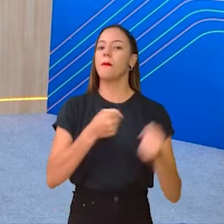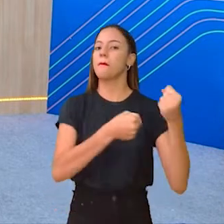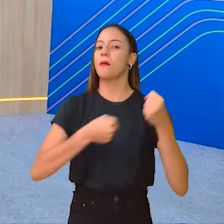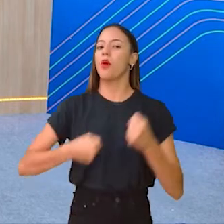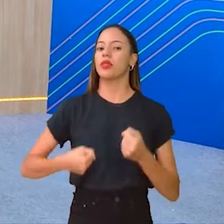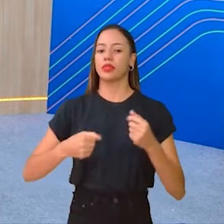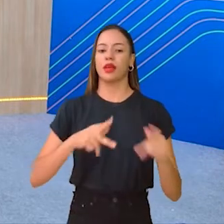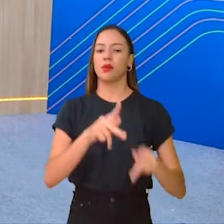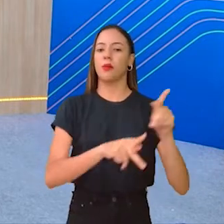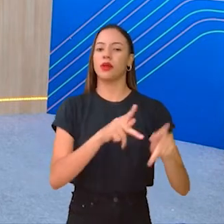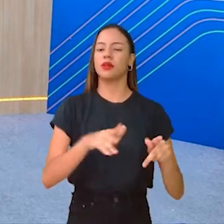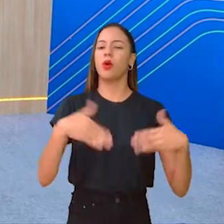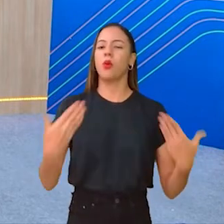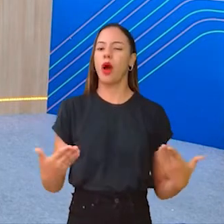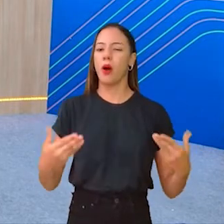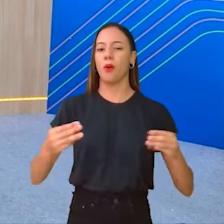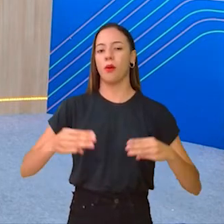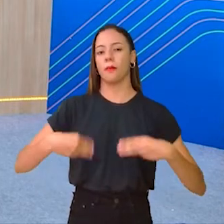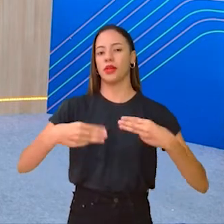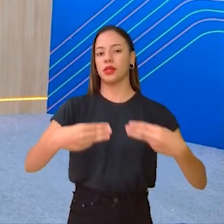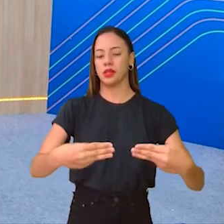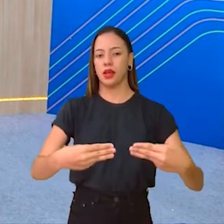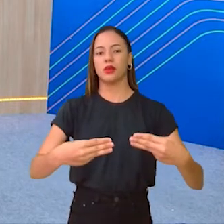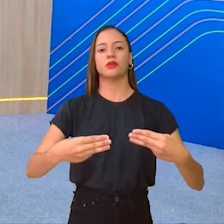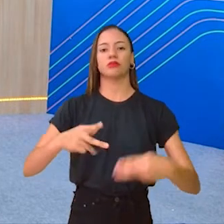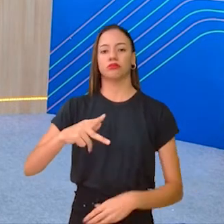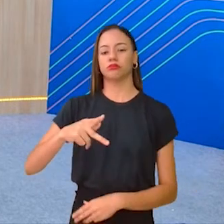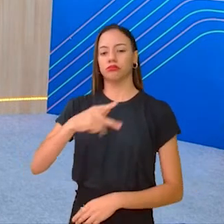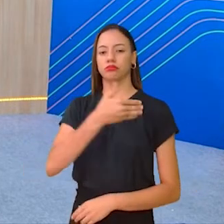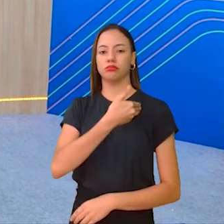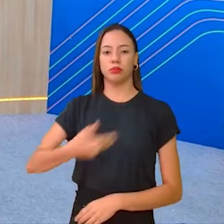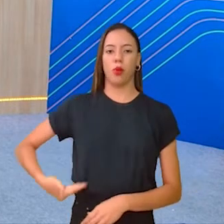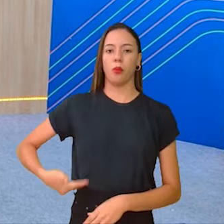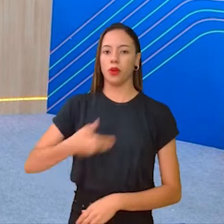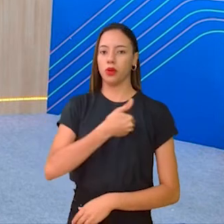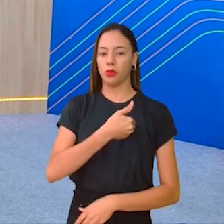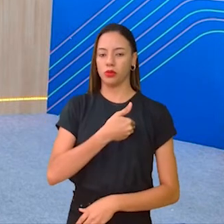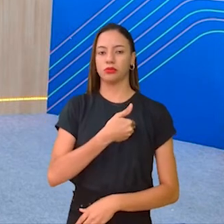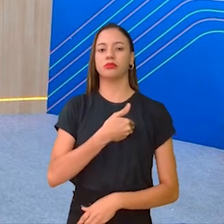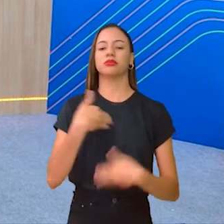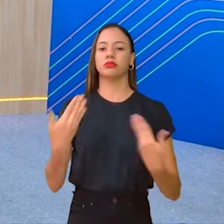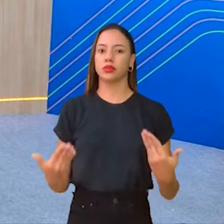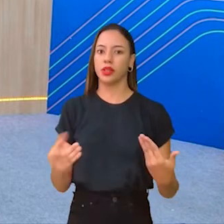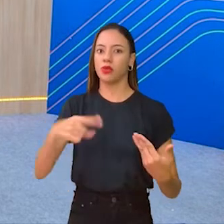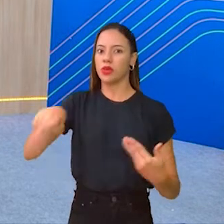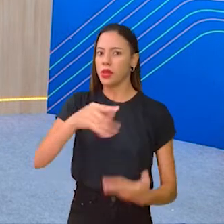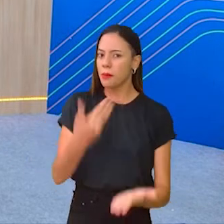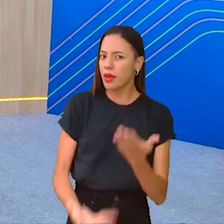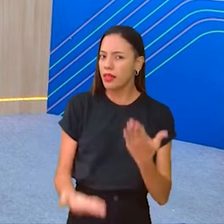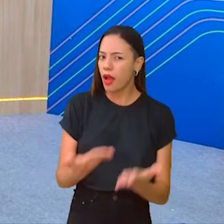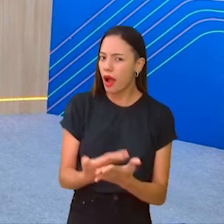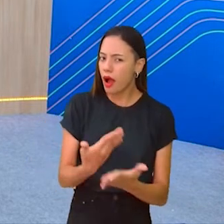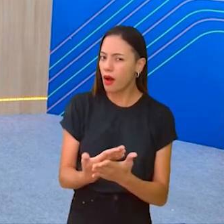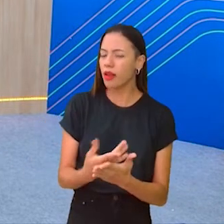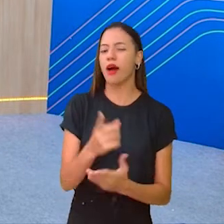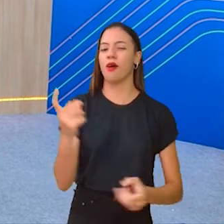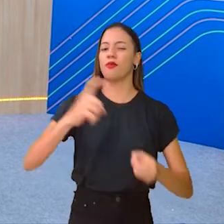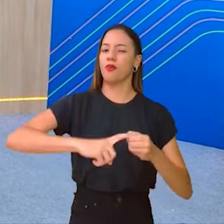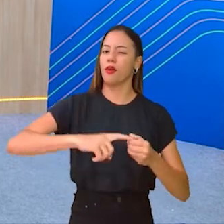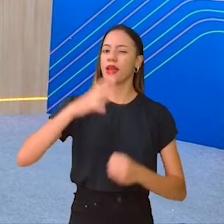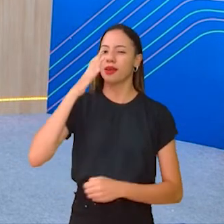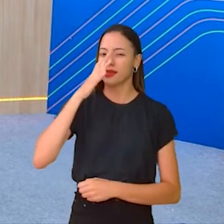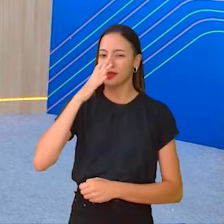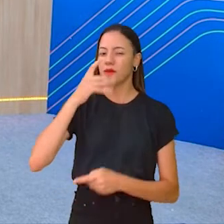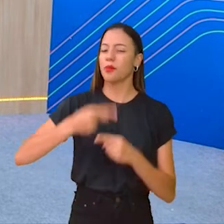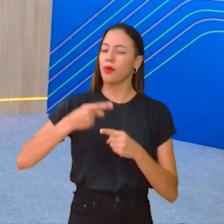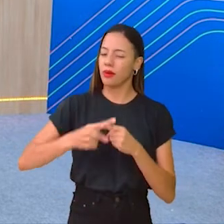do Ministério Público. Então, se você perdeu essa aula, tá boiando, viu? Tá fazendo besteira, que ficou muito, muito massa. Volta